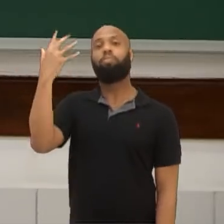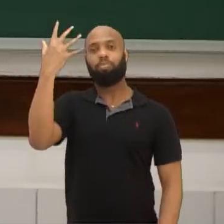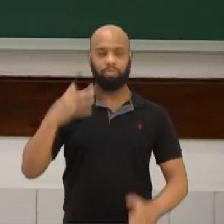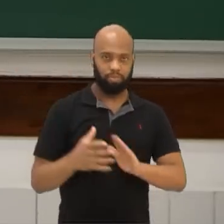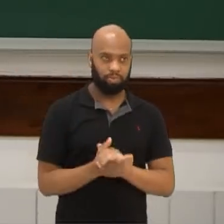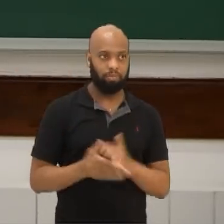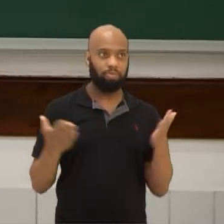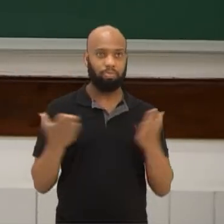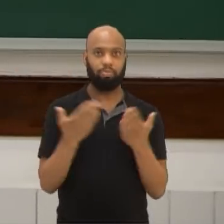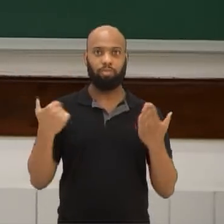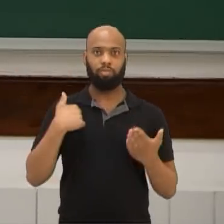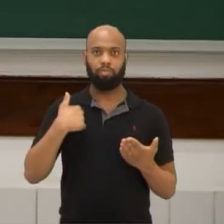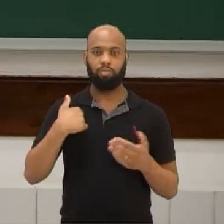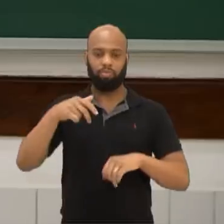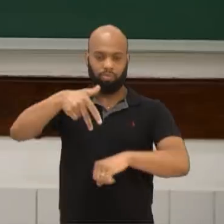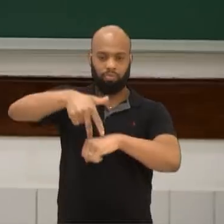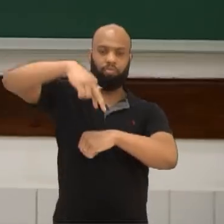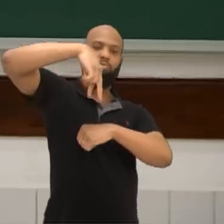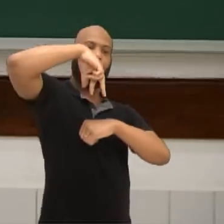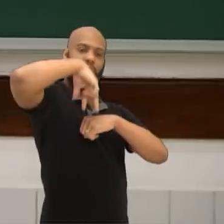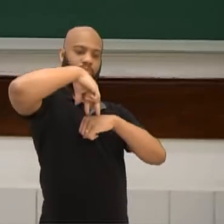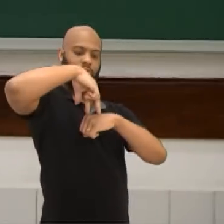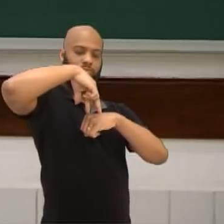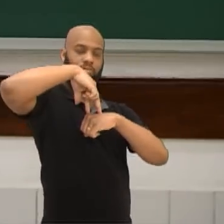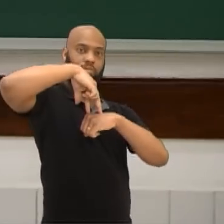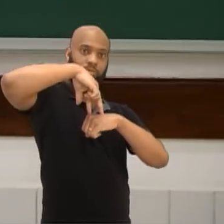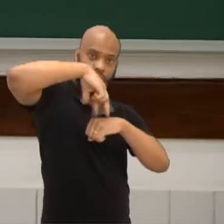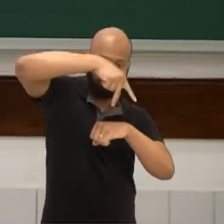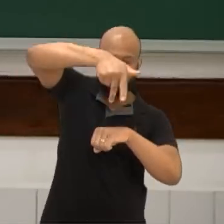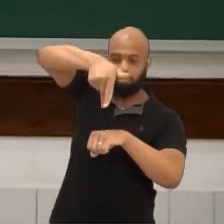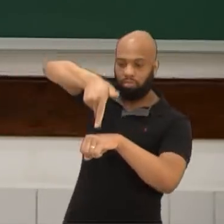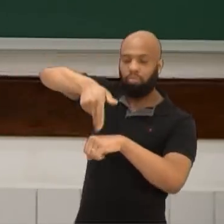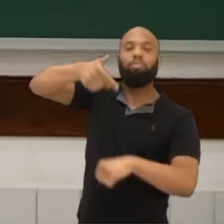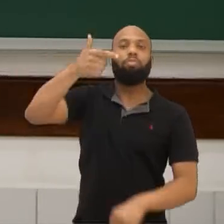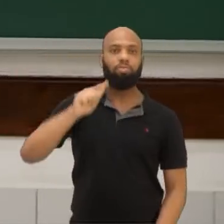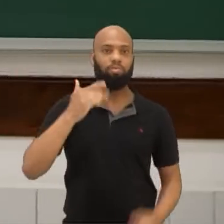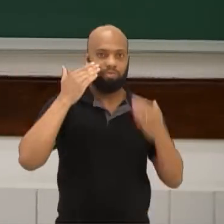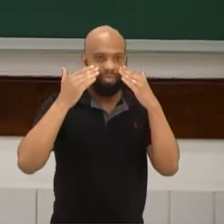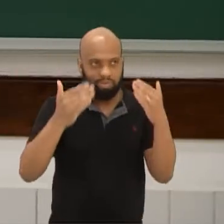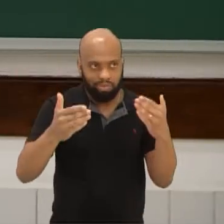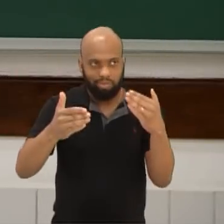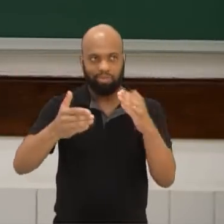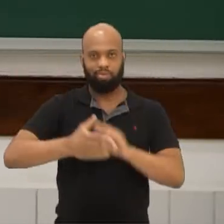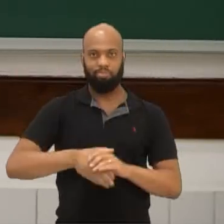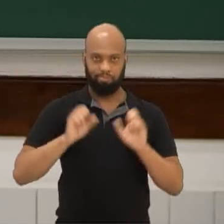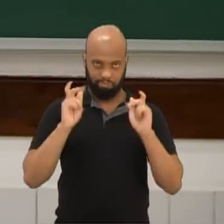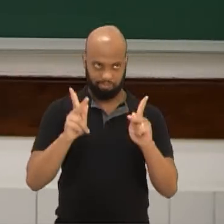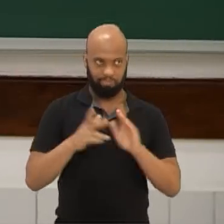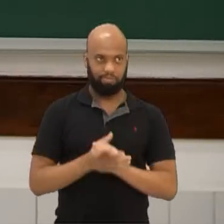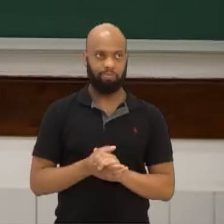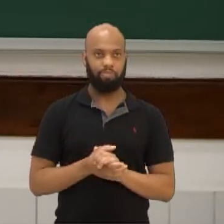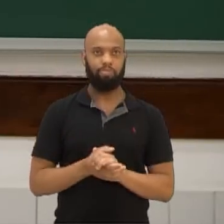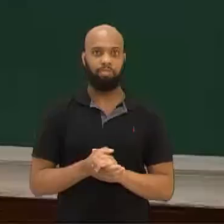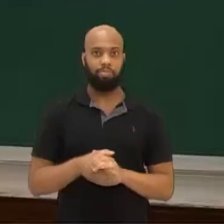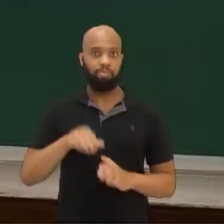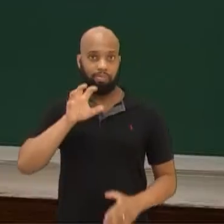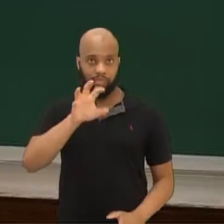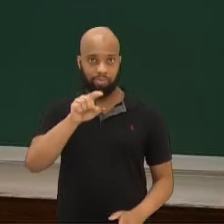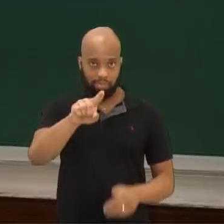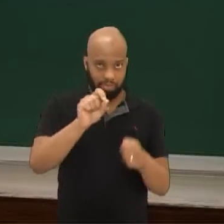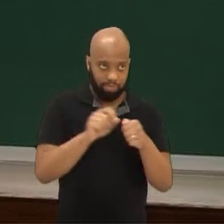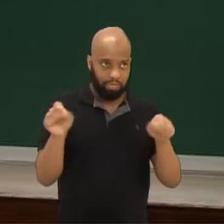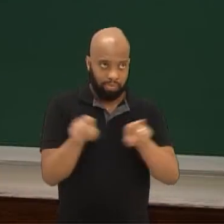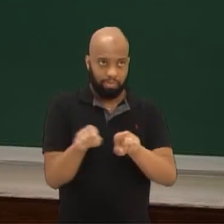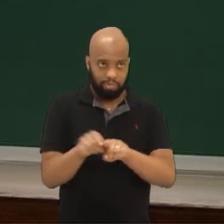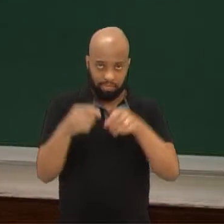professora? Fiquei de costa, não fiquei? Então, se eu voltar meia volta novamente, fico de frente para vocês, certo? Foi isso que vocês